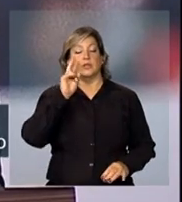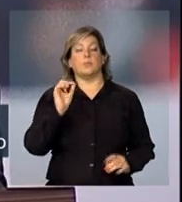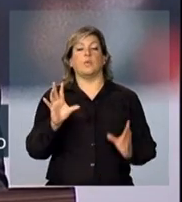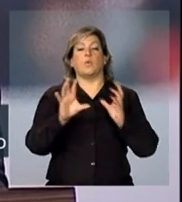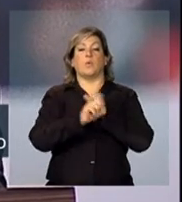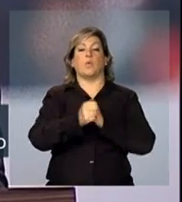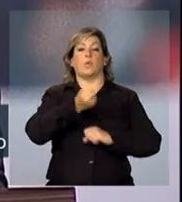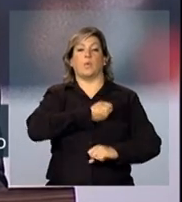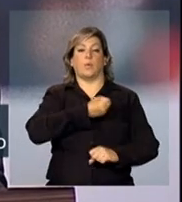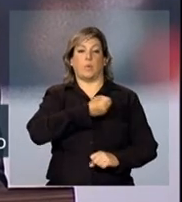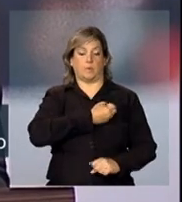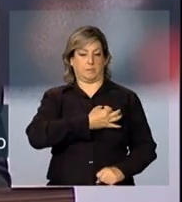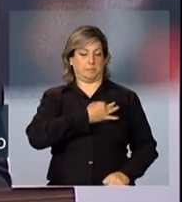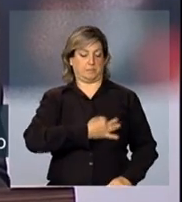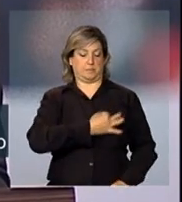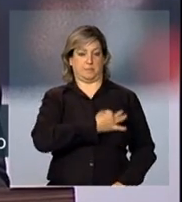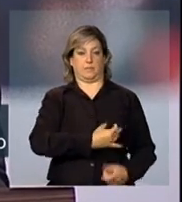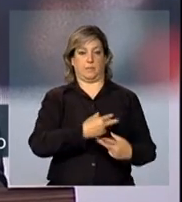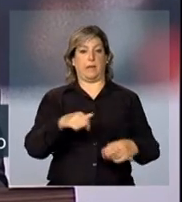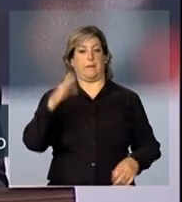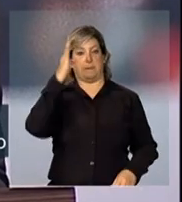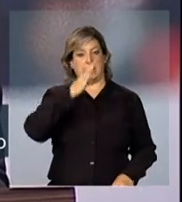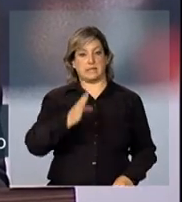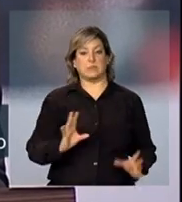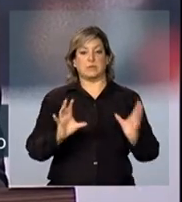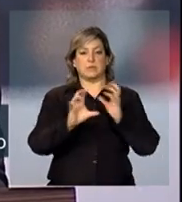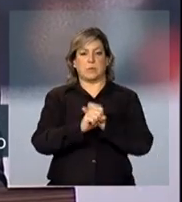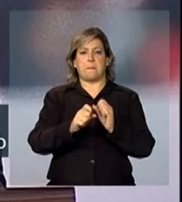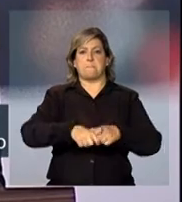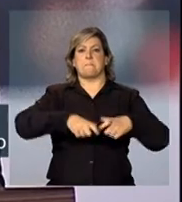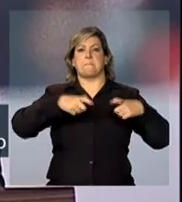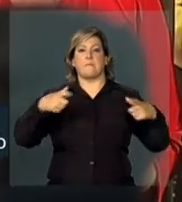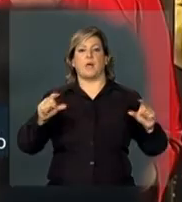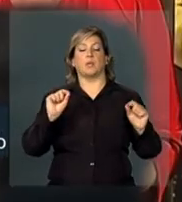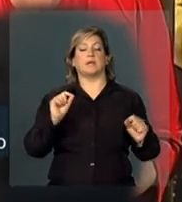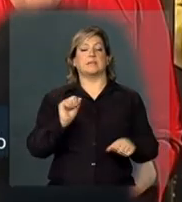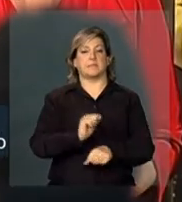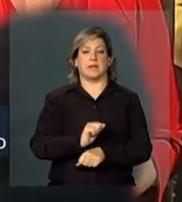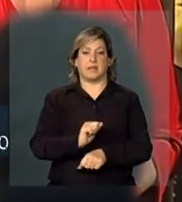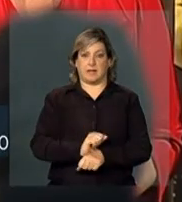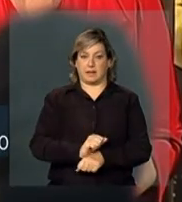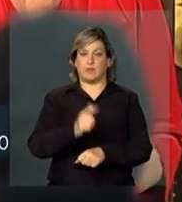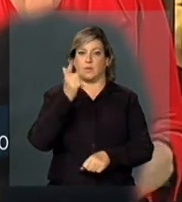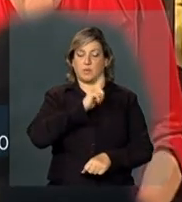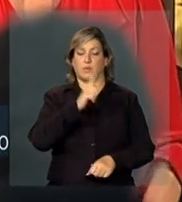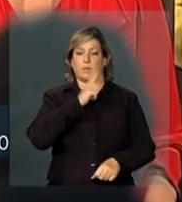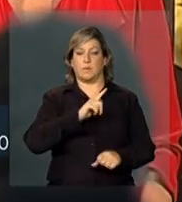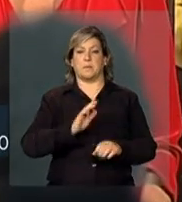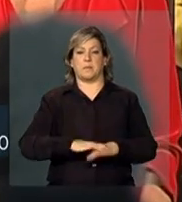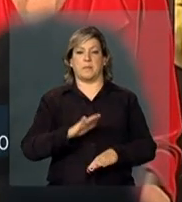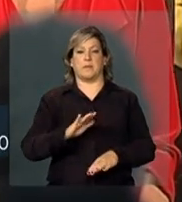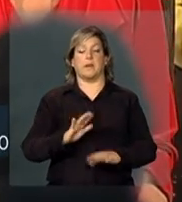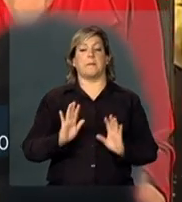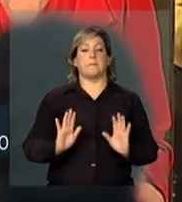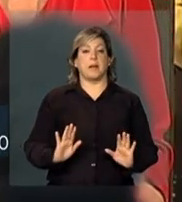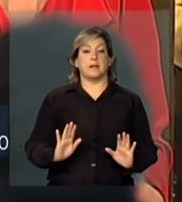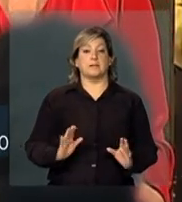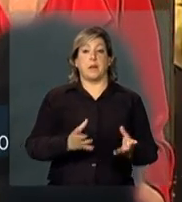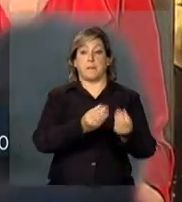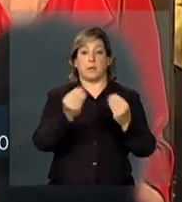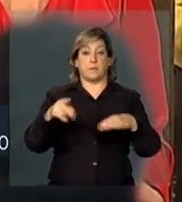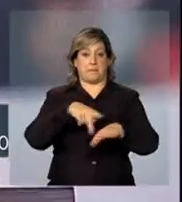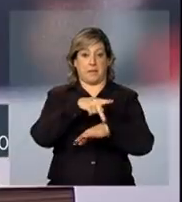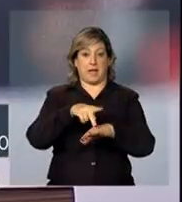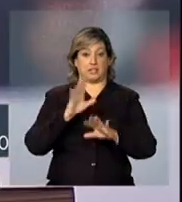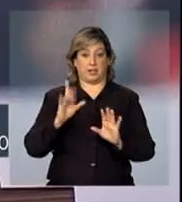número de medalhas o Brasil conquistou o número maior do que esperava acontece que os países que estão à frente